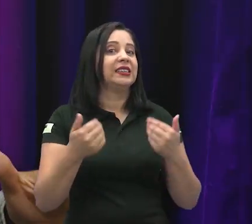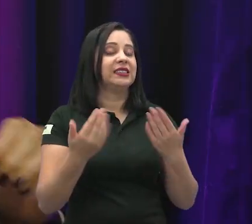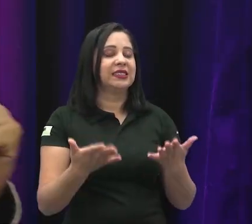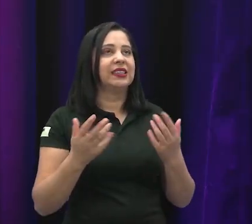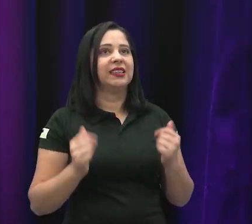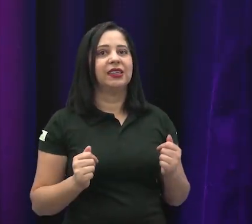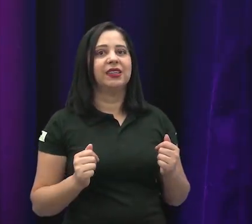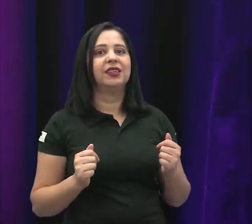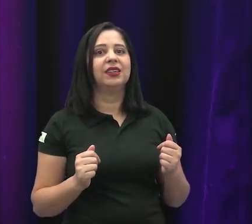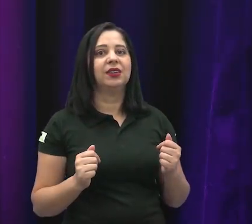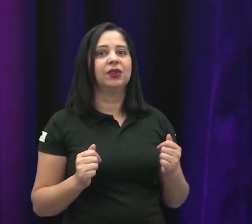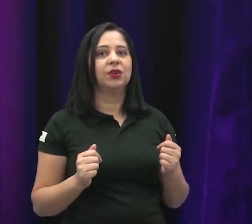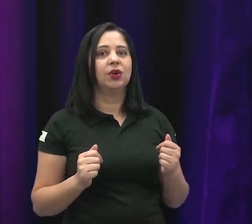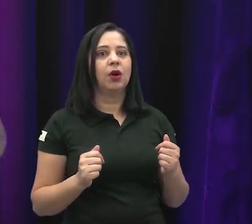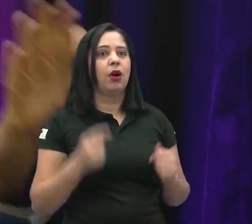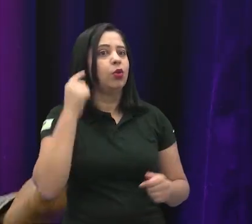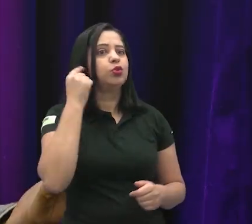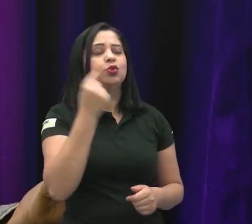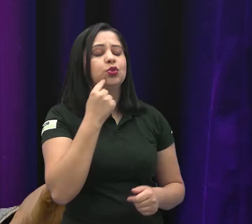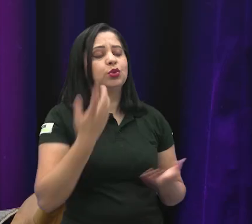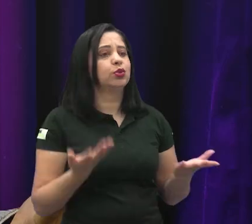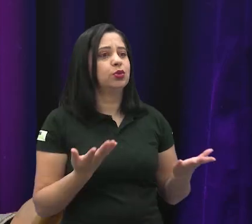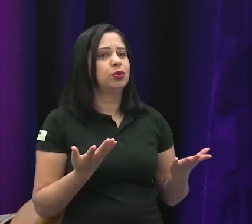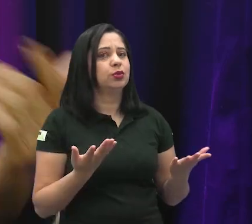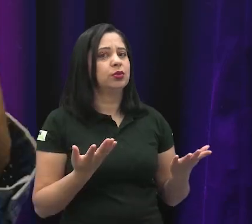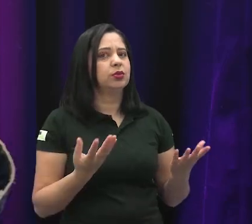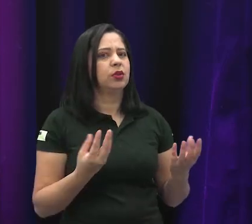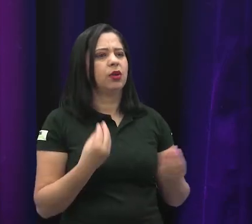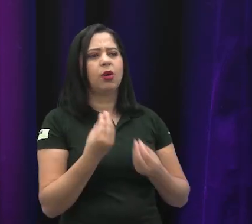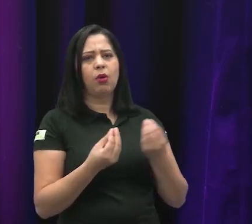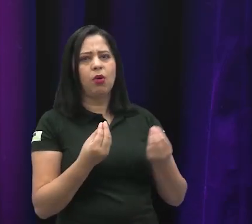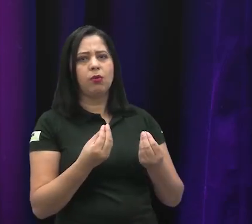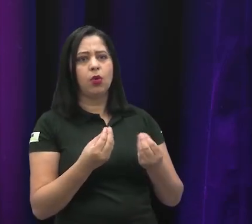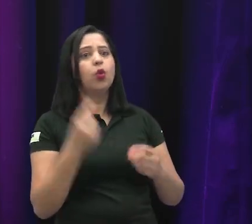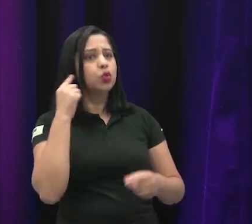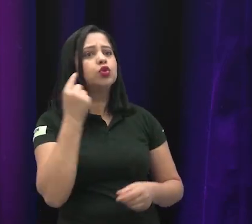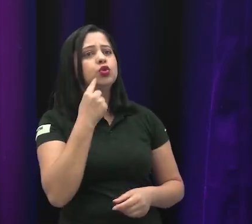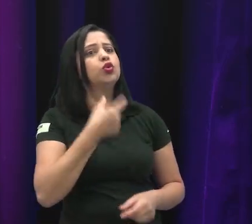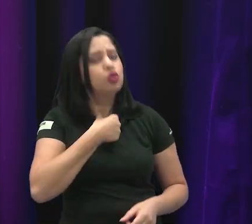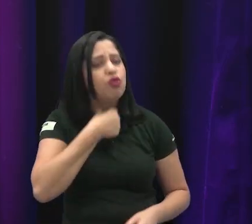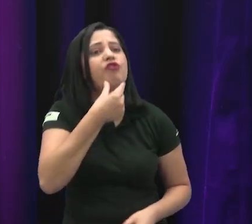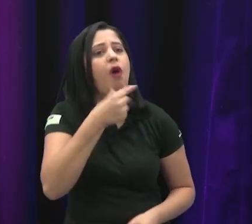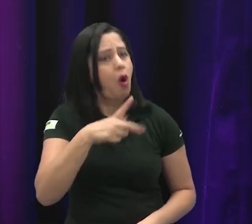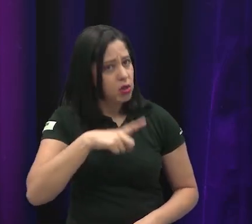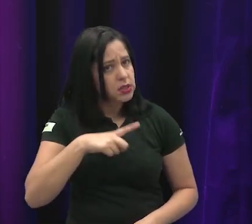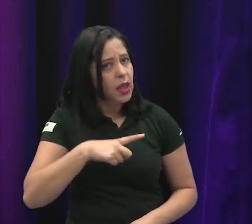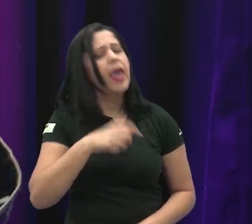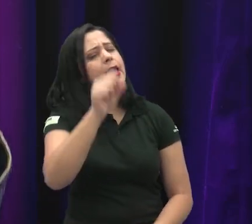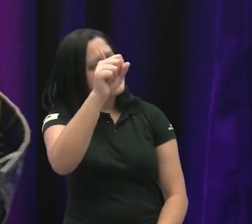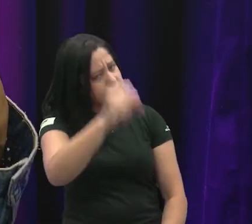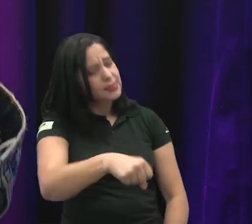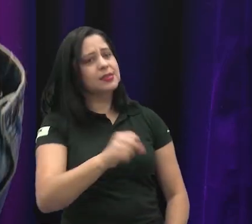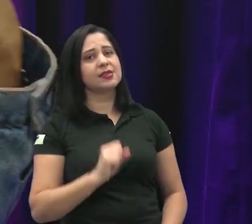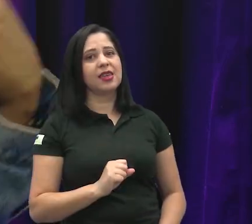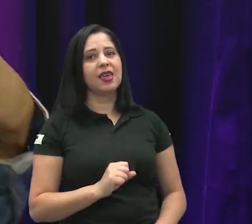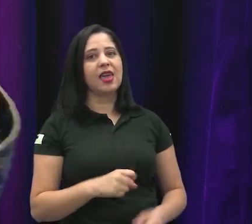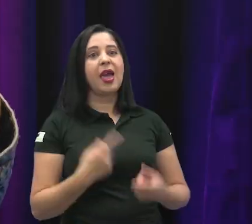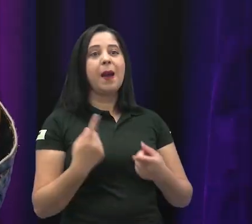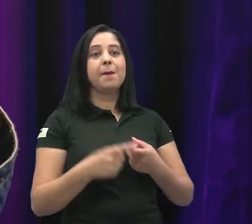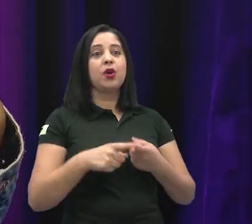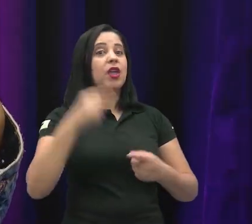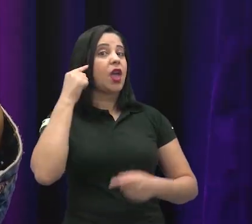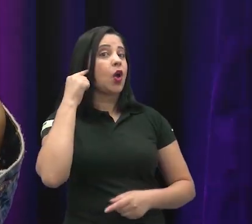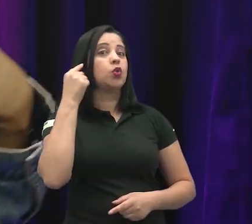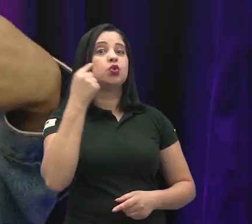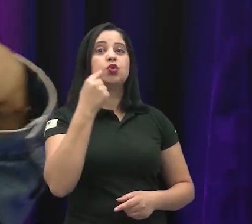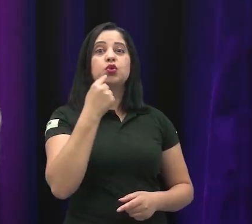entrevistados. Então, e aí para um surdo, será que não tem voz? Ele tem voz, e tem muita voz. E tem surdo que expressa com